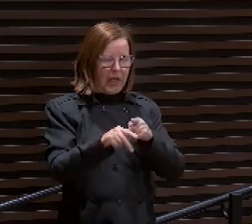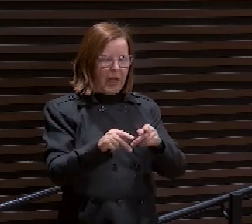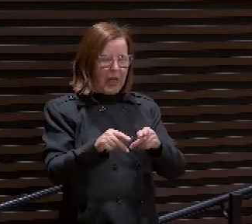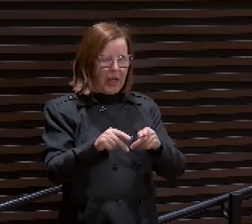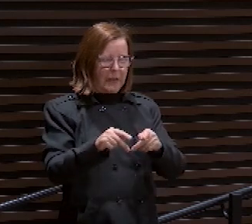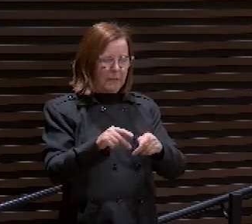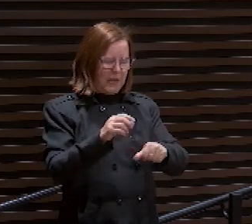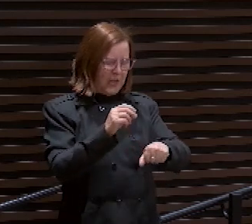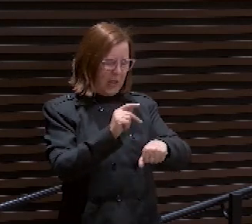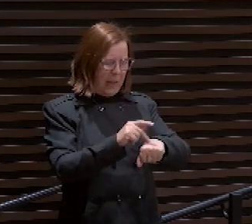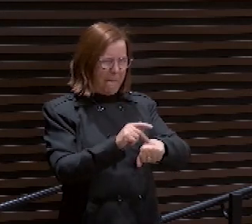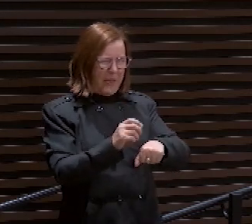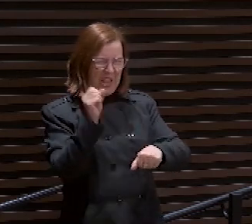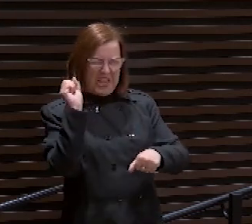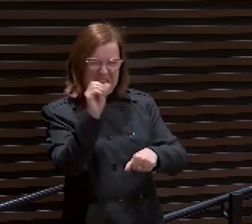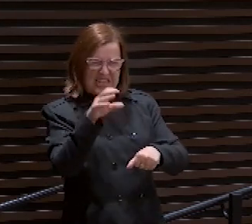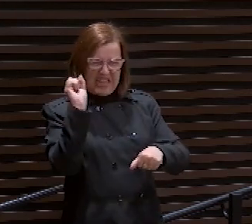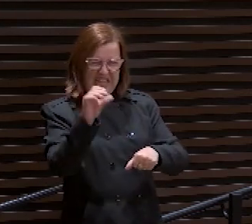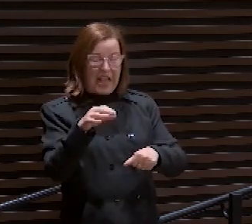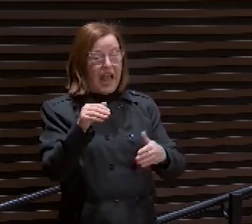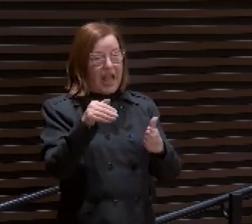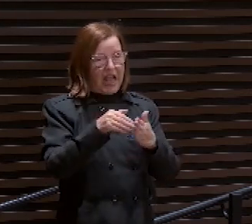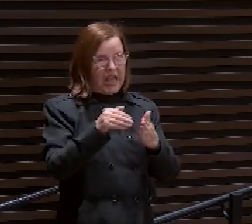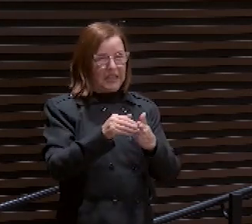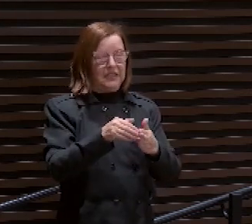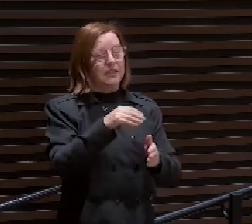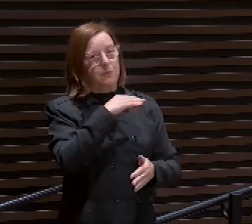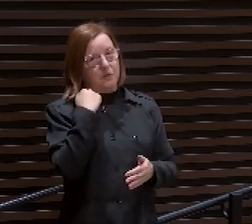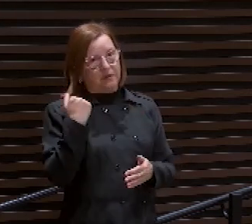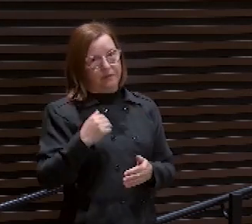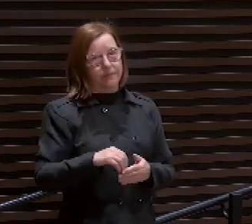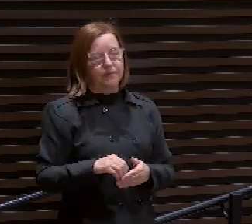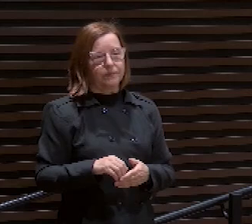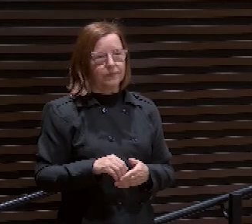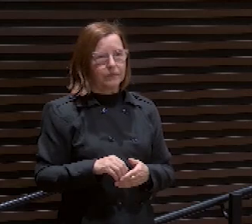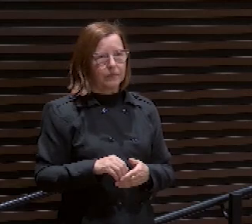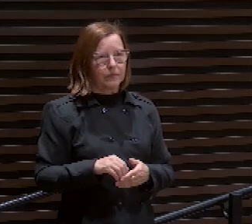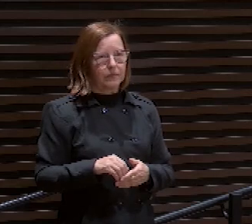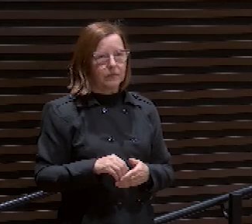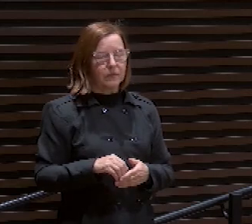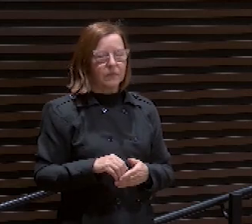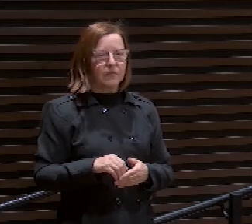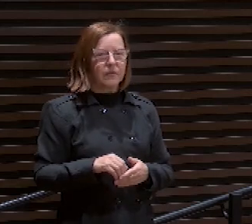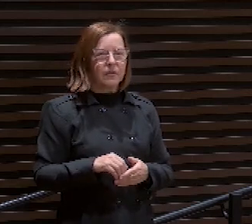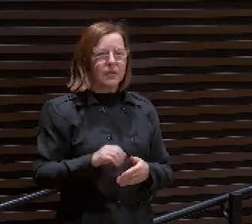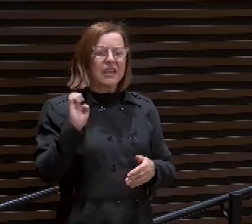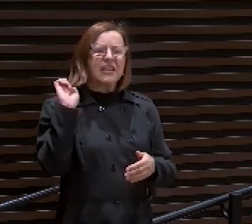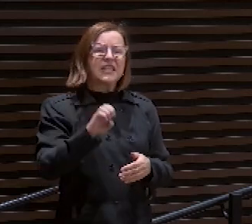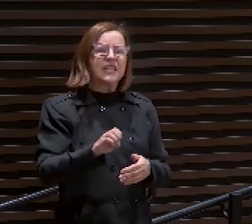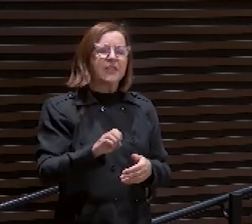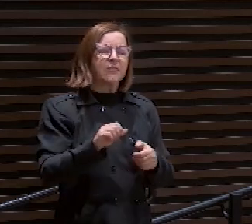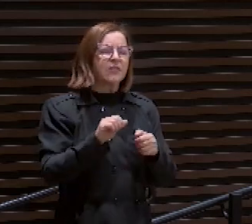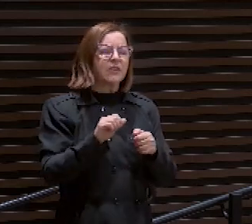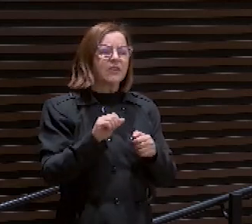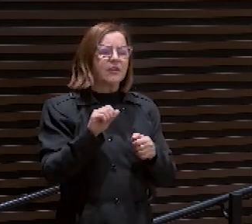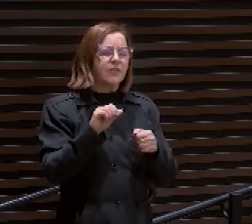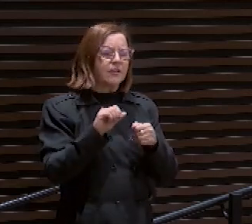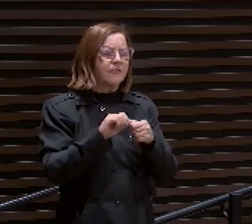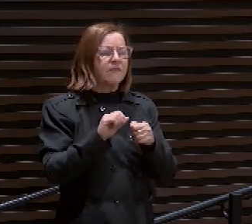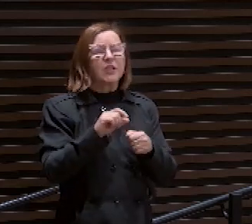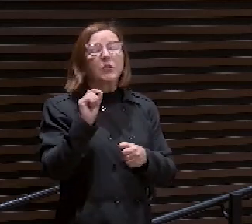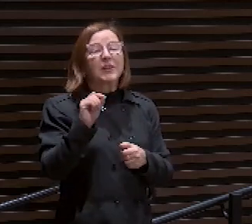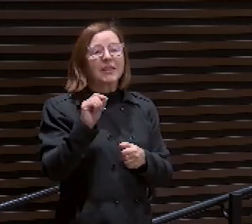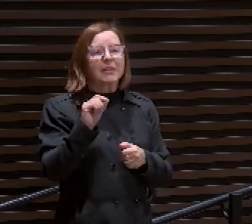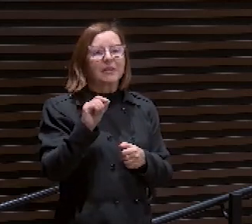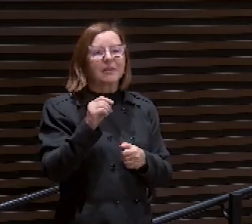que é você ser injustamente apedrejado até a morte. E qual que foi a atitude de Estevão? Pai, perdoa-lhes.